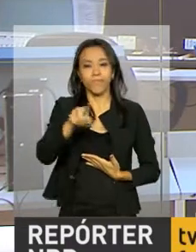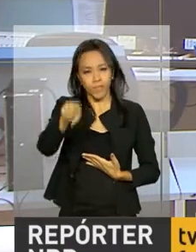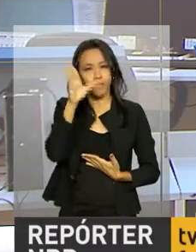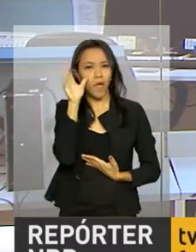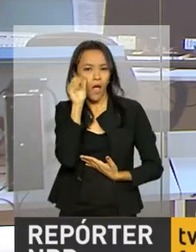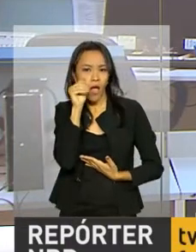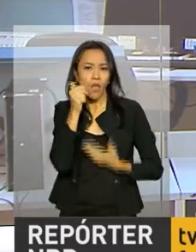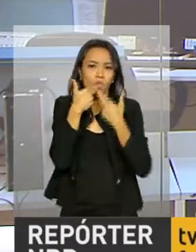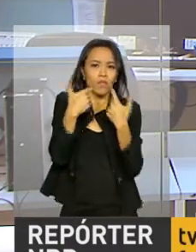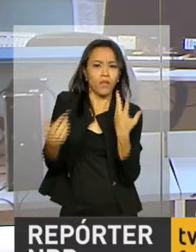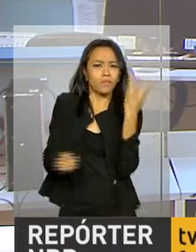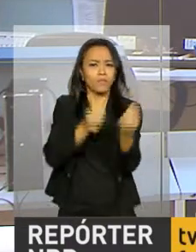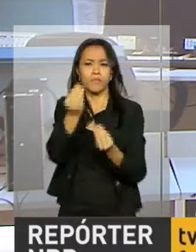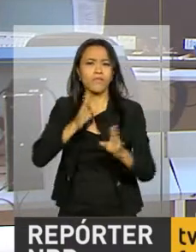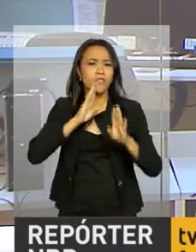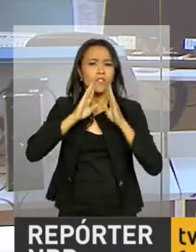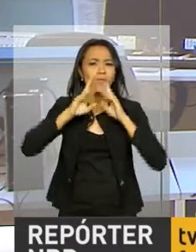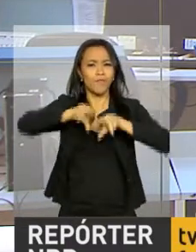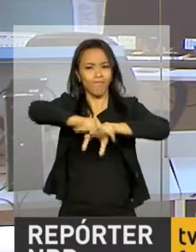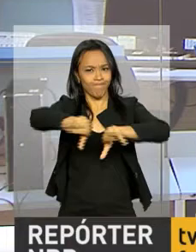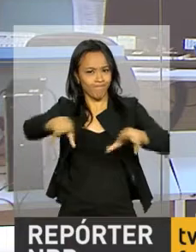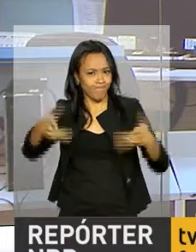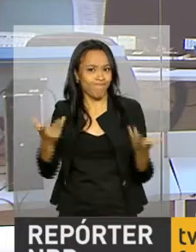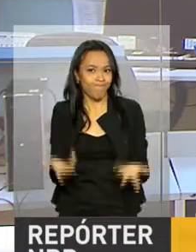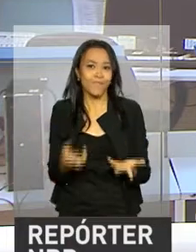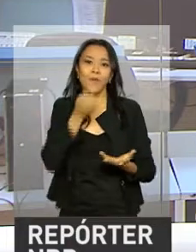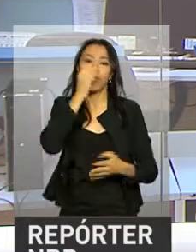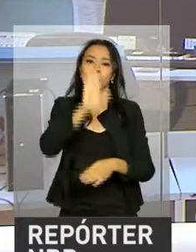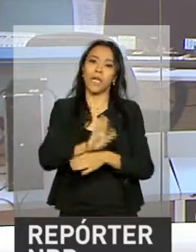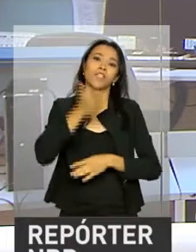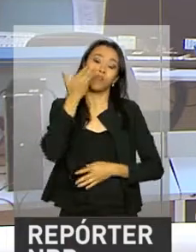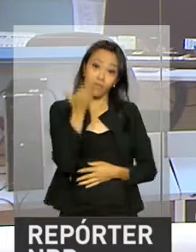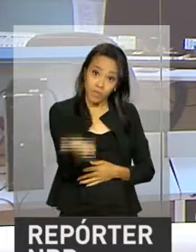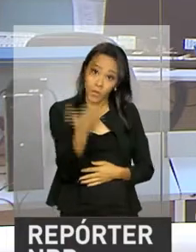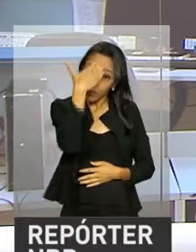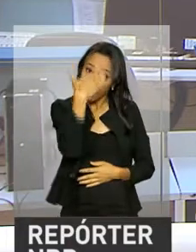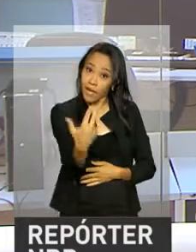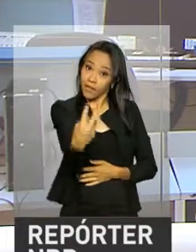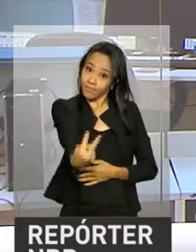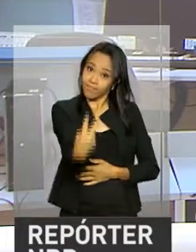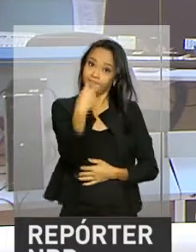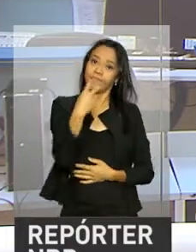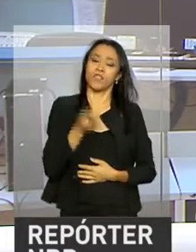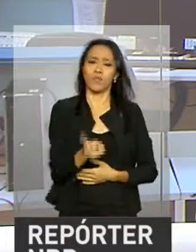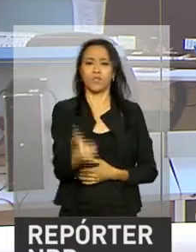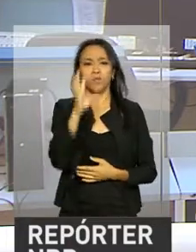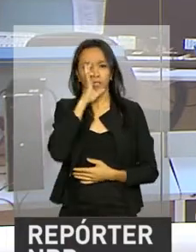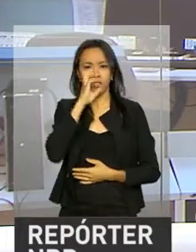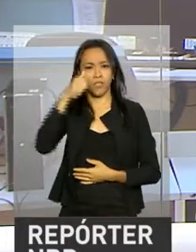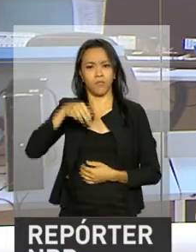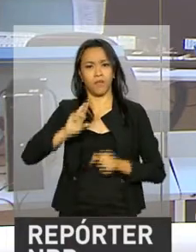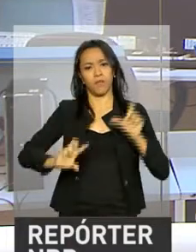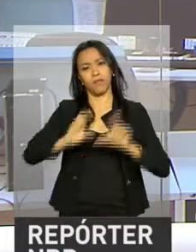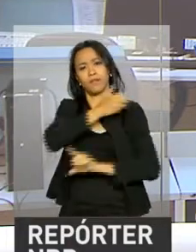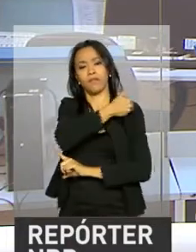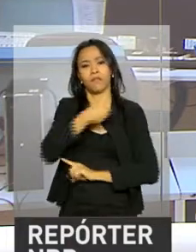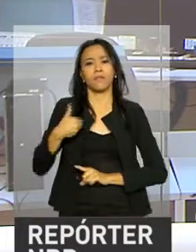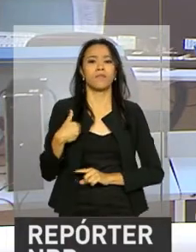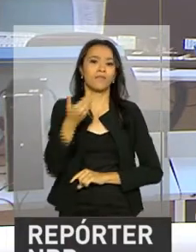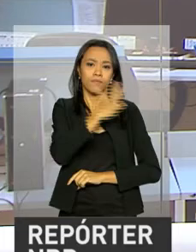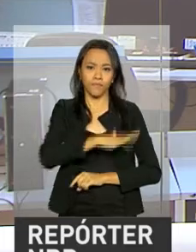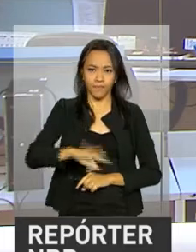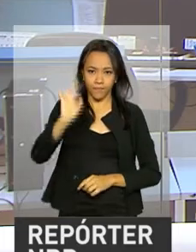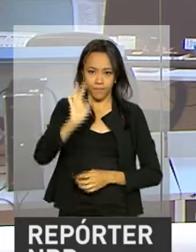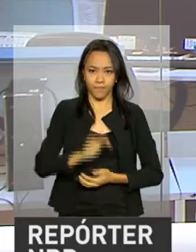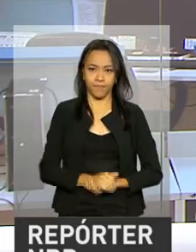você pode acompanhar também as novidades em nossas redes sociais uma boa tarde obrigado pela sua companhia e continue com a gente que nem nbr a tv do